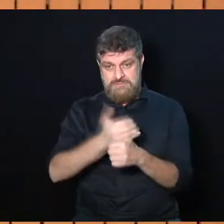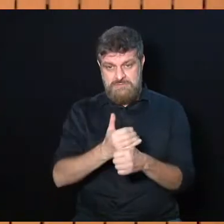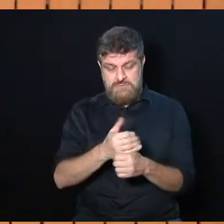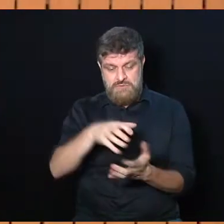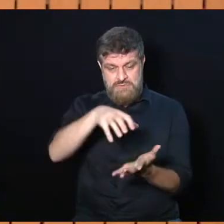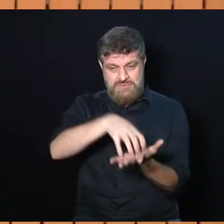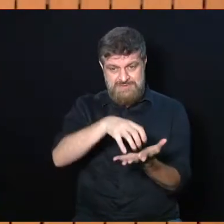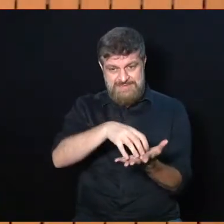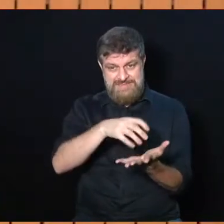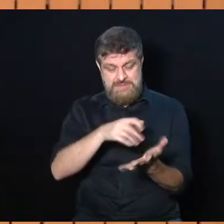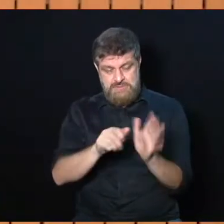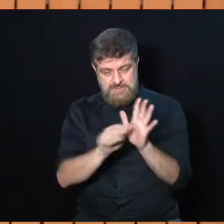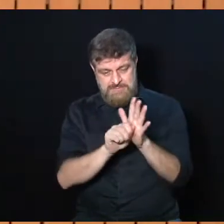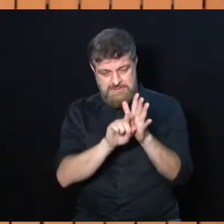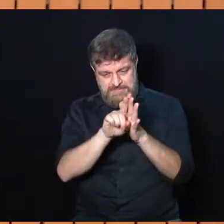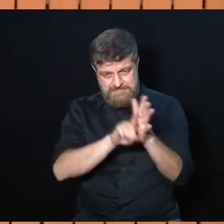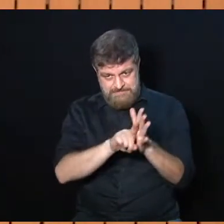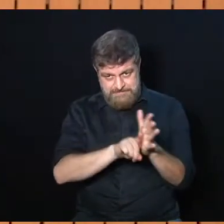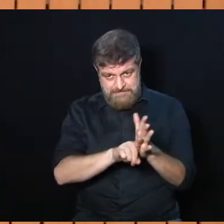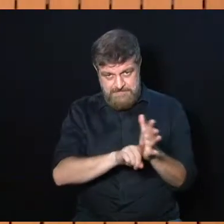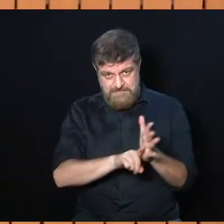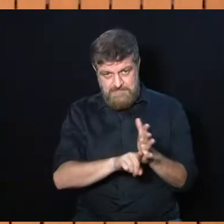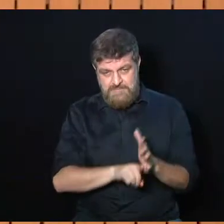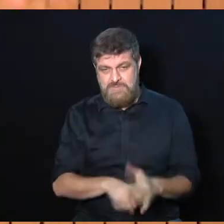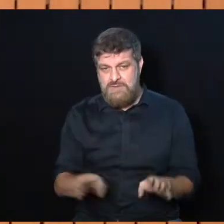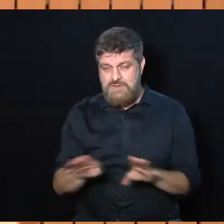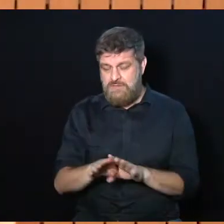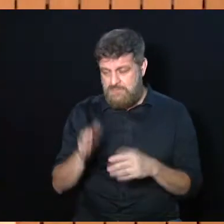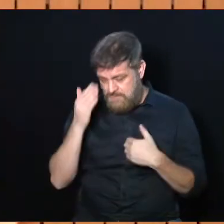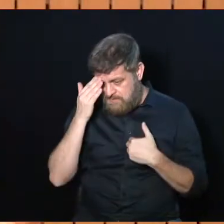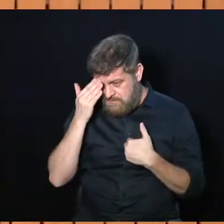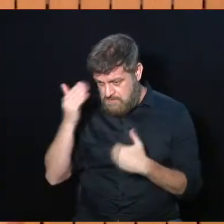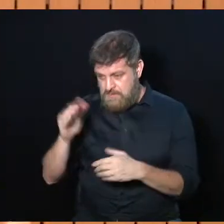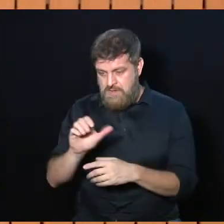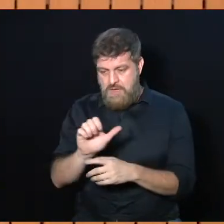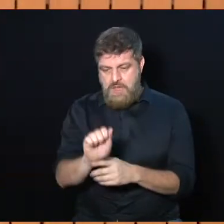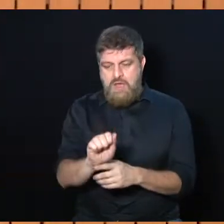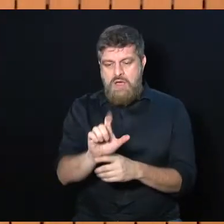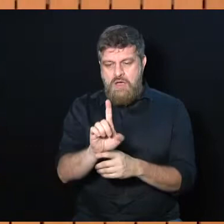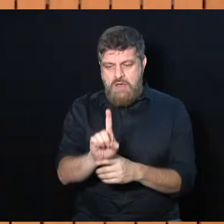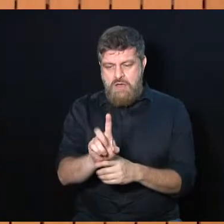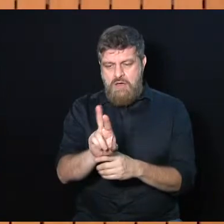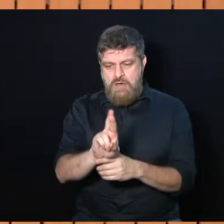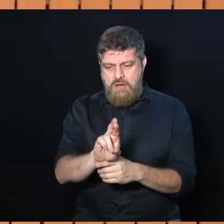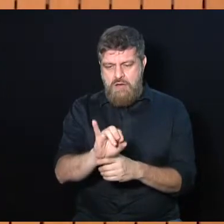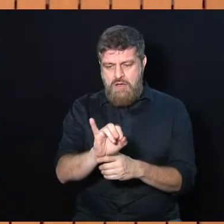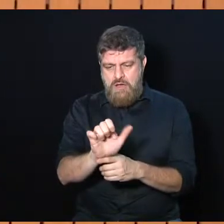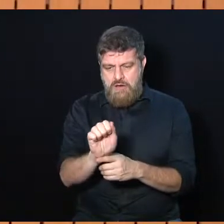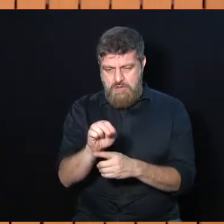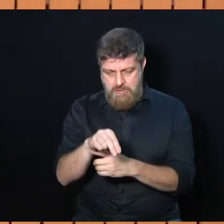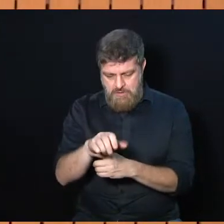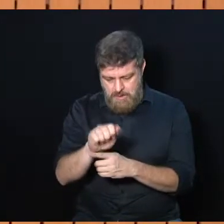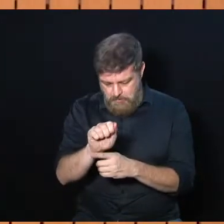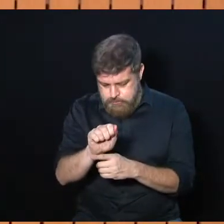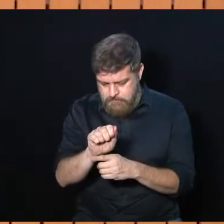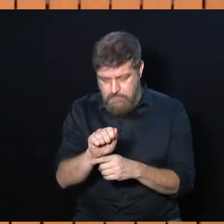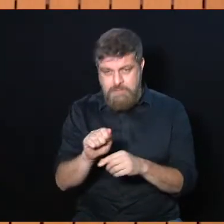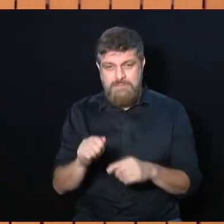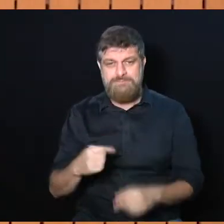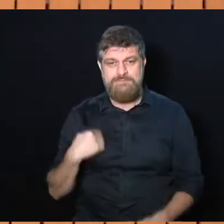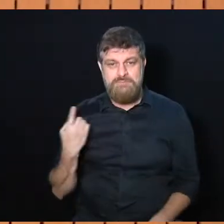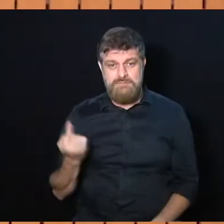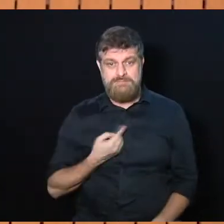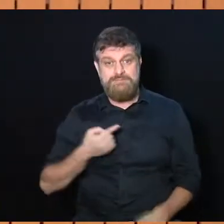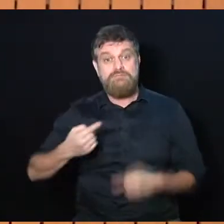Agradeço muito pela explanação, agradeço a presença da Adriana também. E a gente aqui abriu